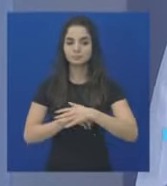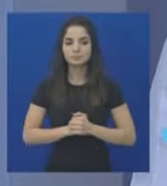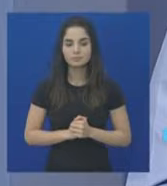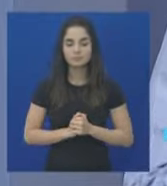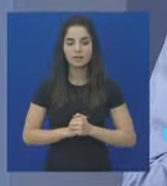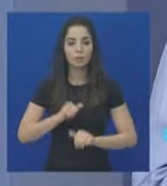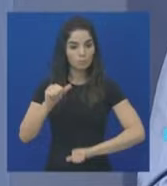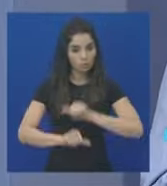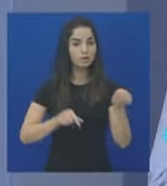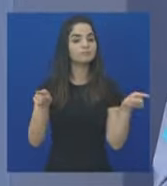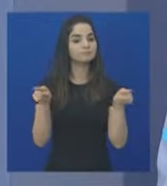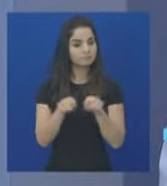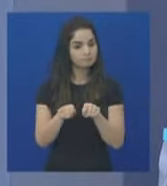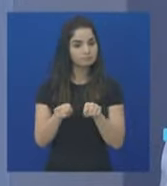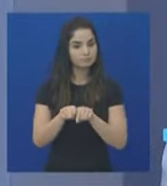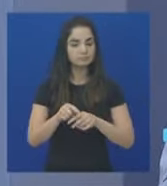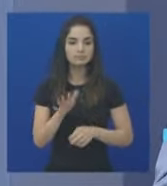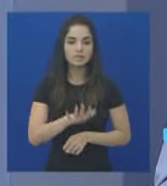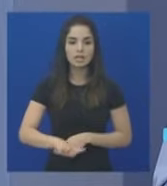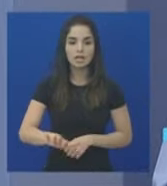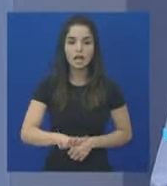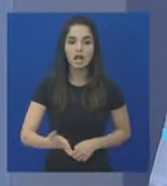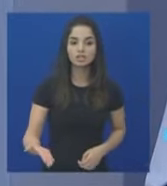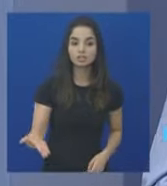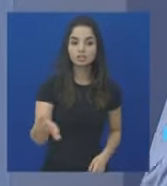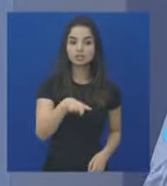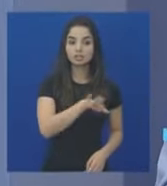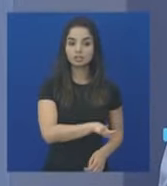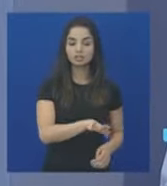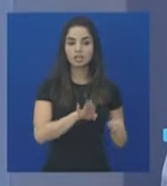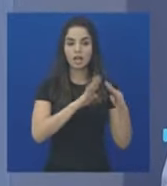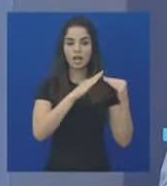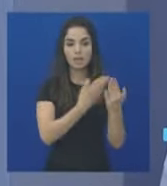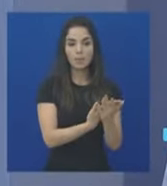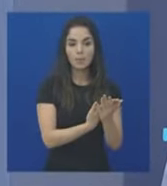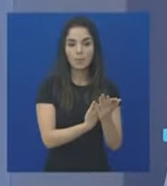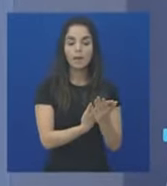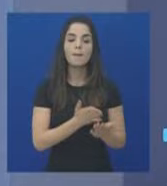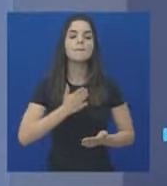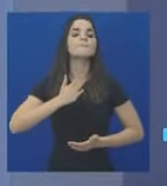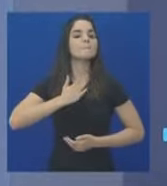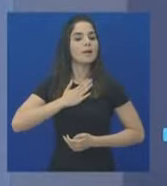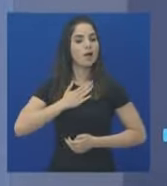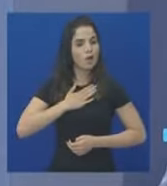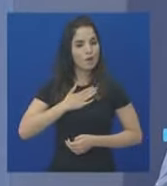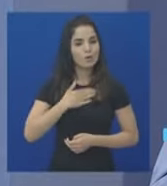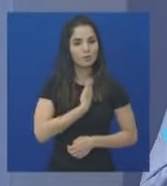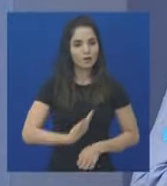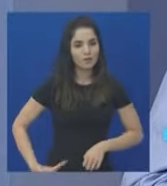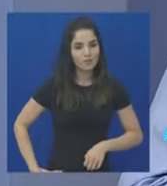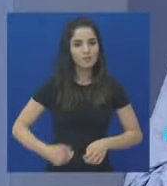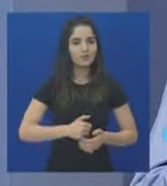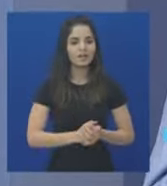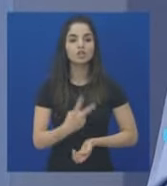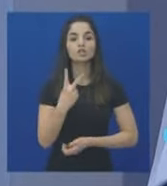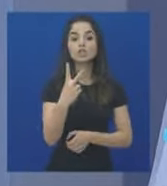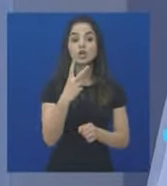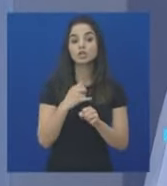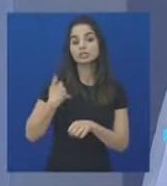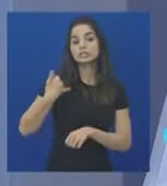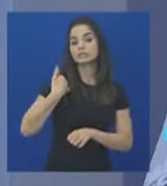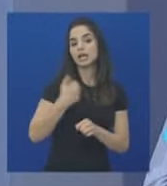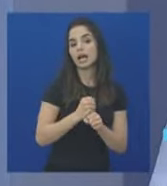inovar. As crianças que chegam à creche com dois anos, no meu governo, essas crianças, a partir do momento que terminou